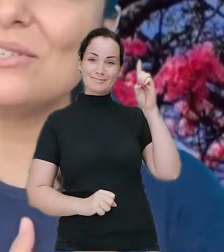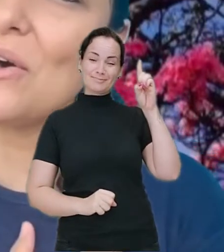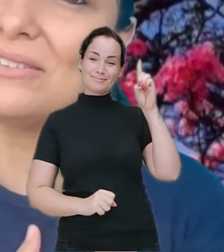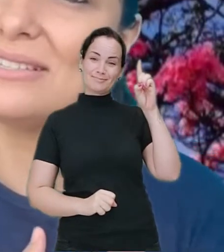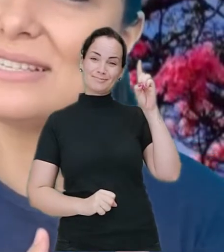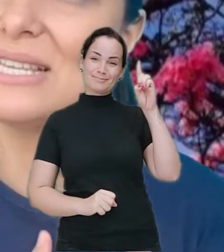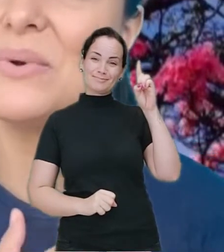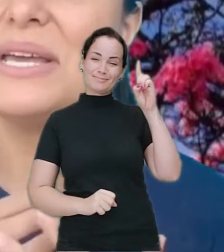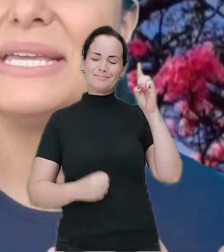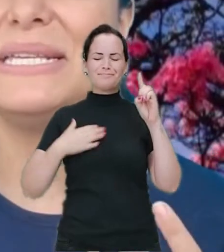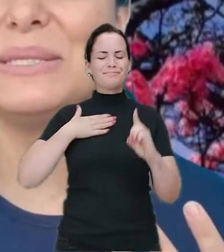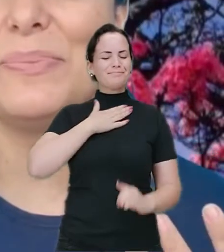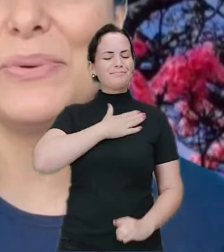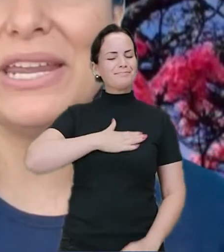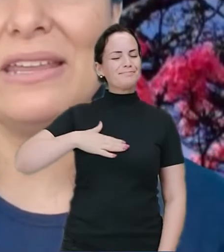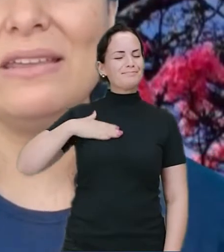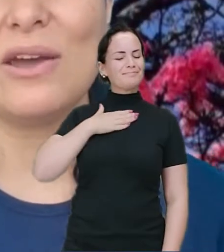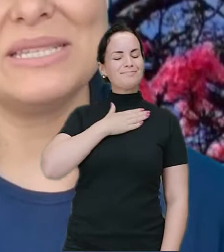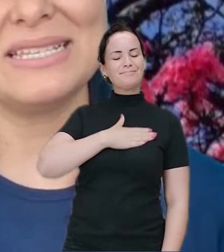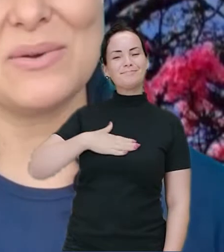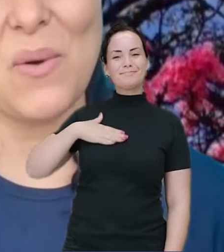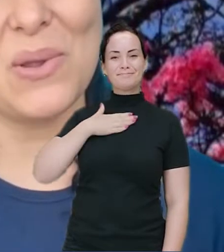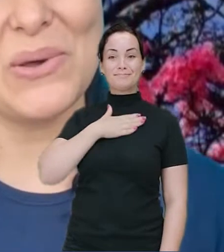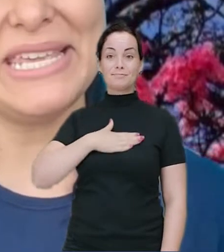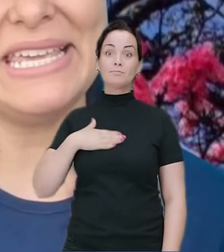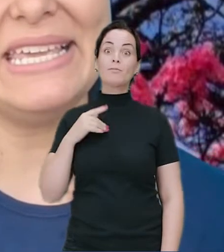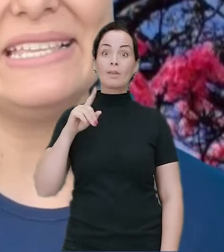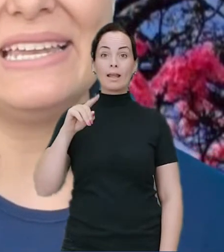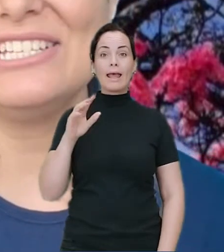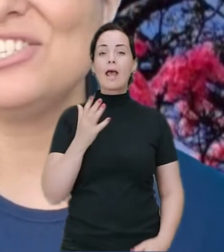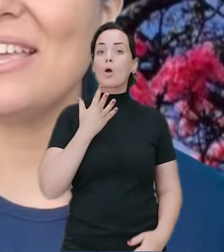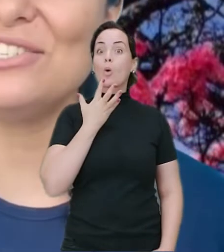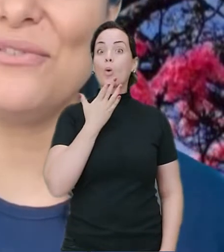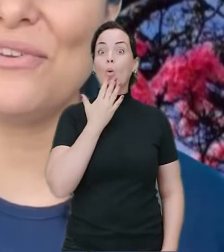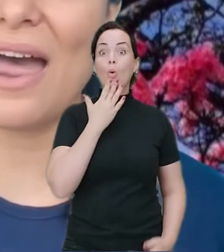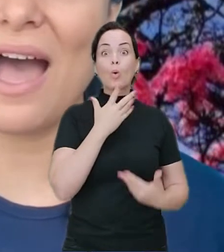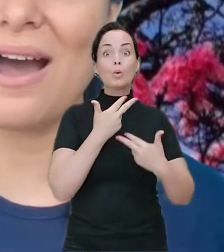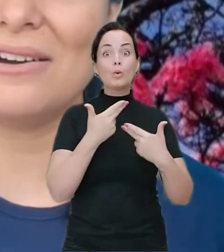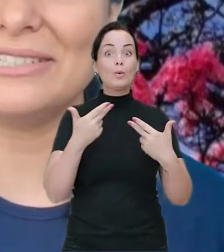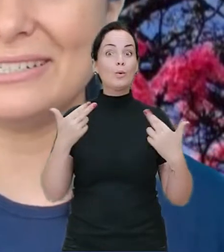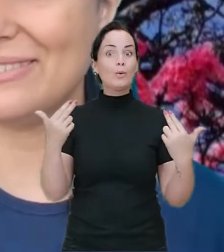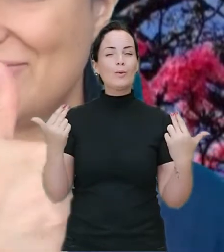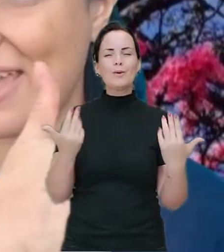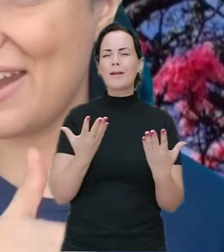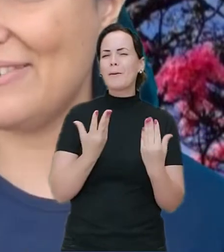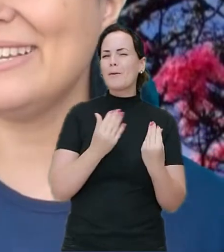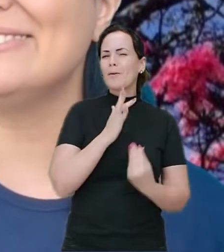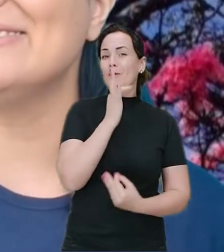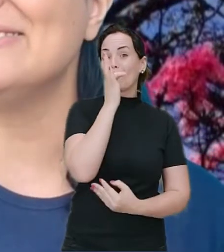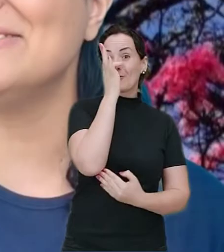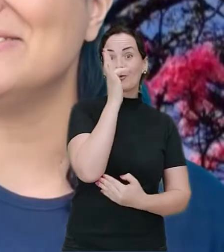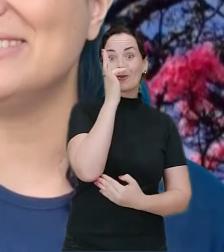que gostosa a estação spring! É uma estação colorida, né? Cheia de flowers!